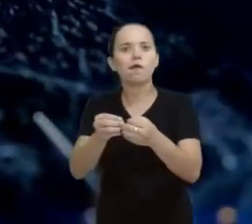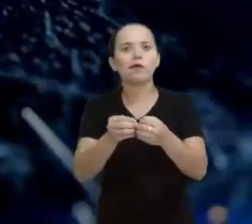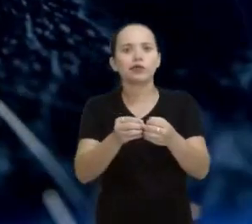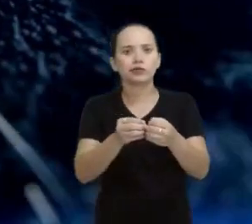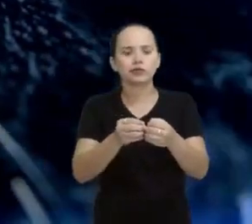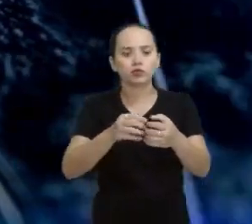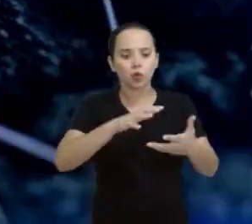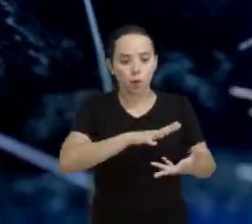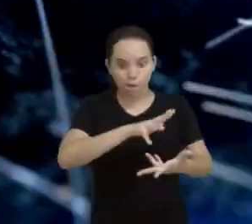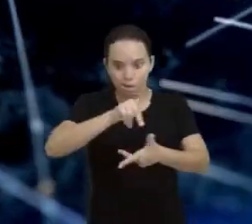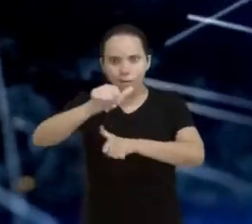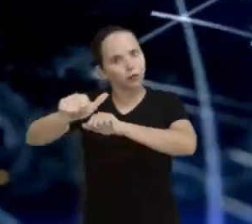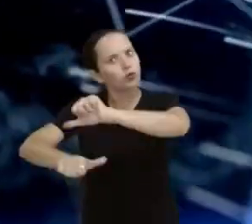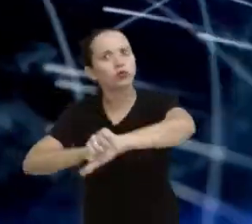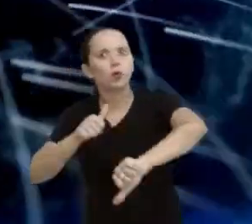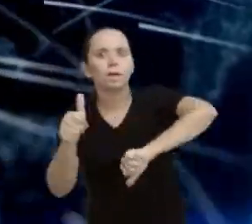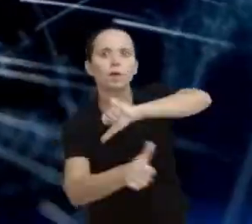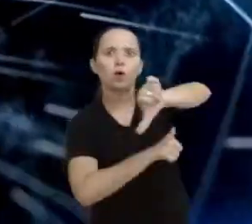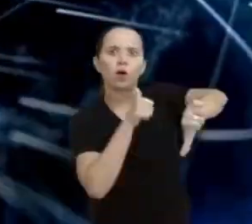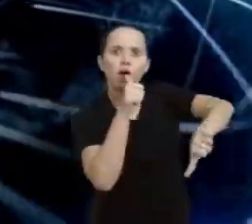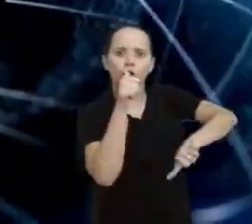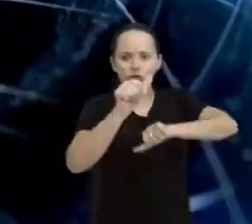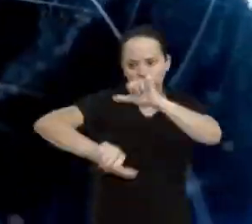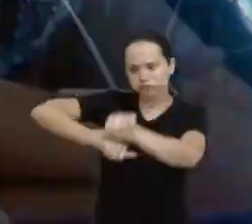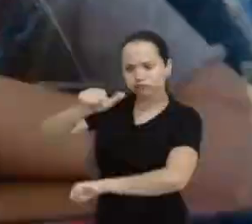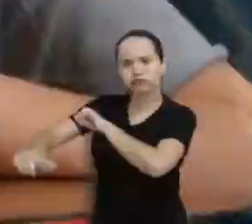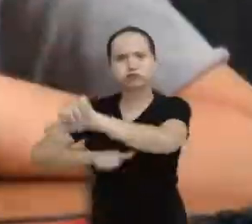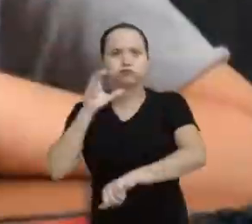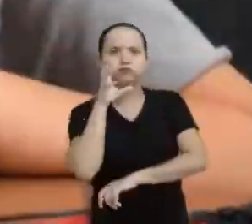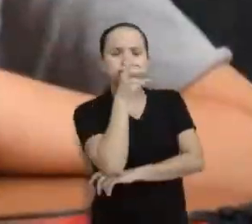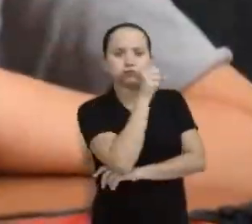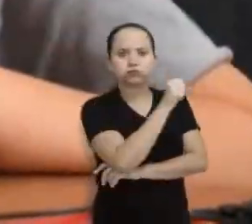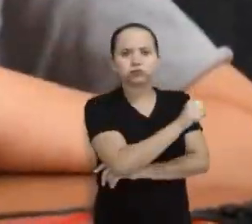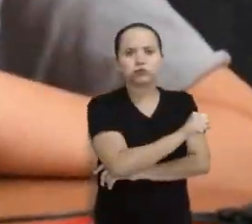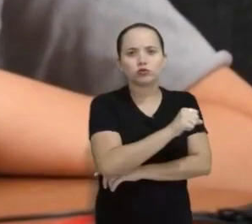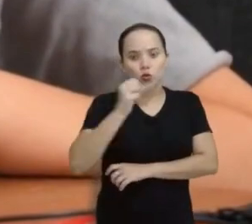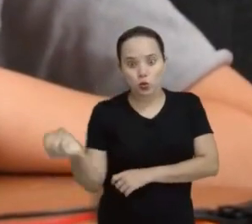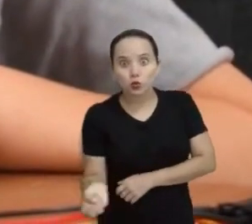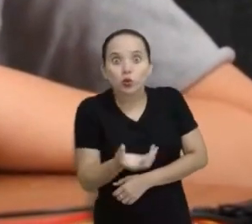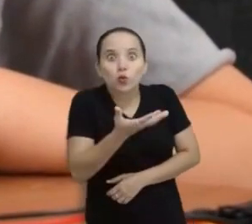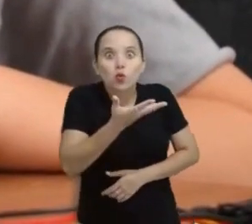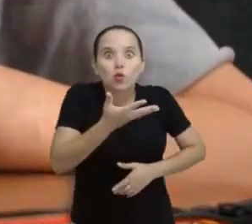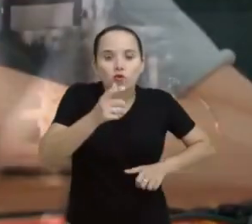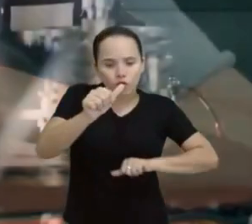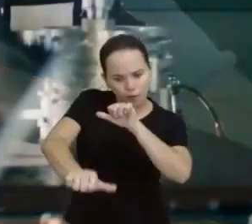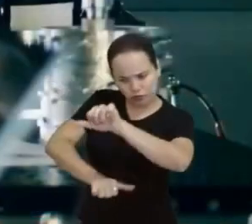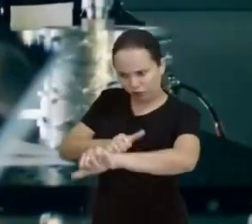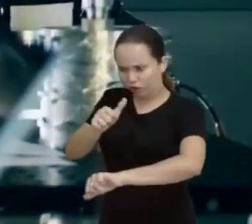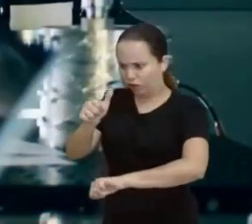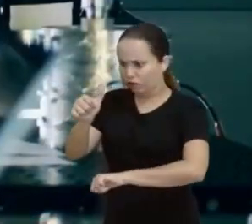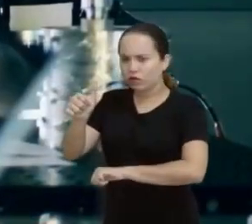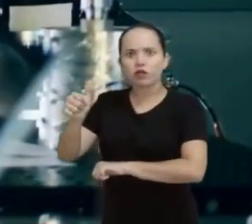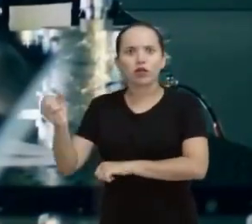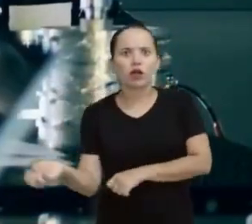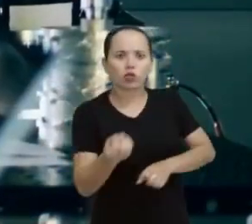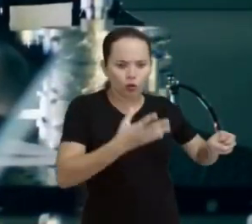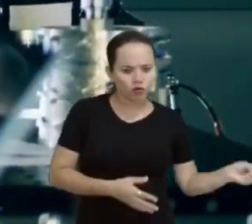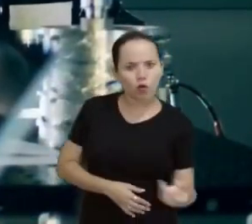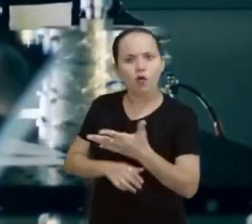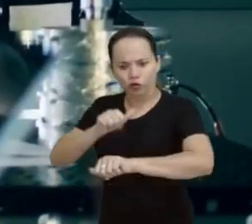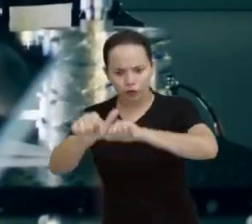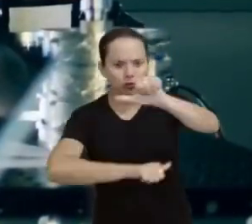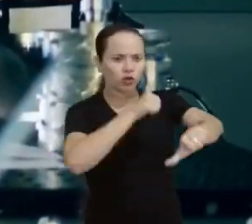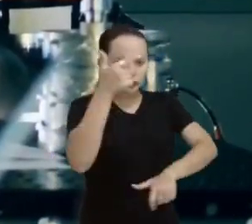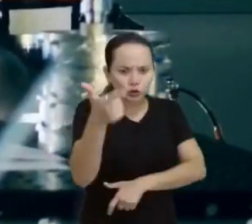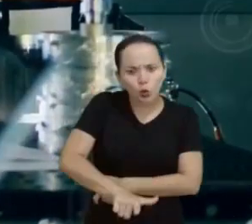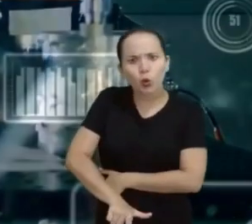está mudando e mudando muito rápido. O novo, a nova mudança a toda